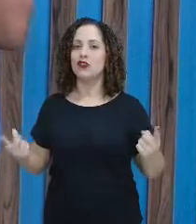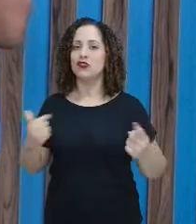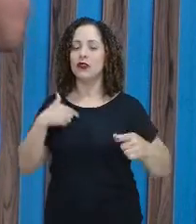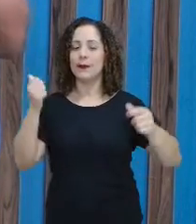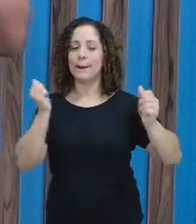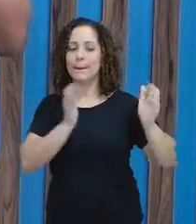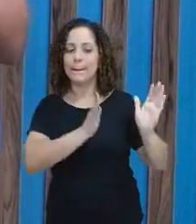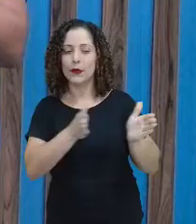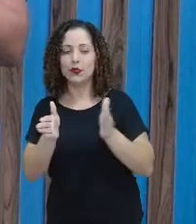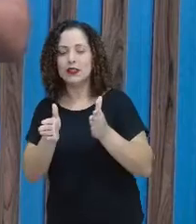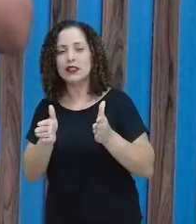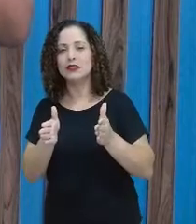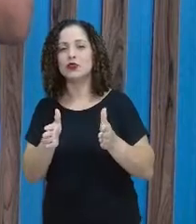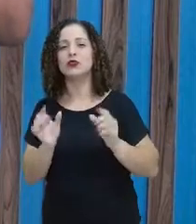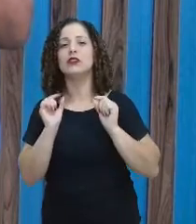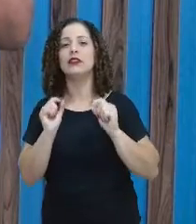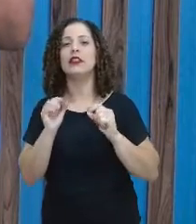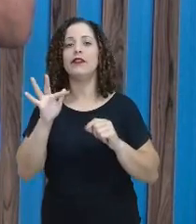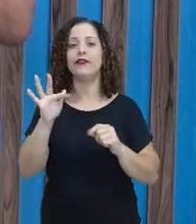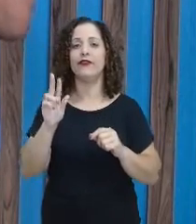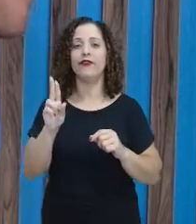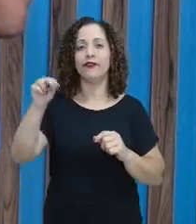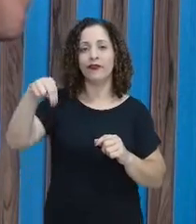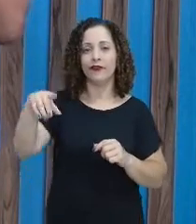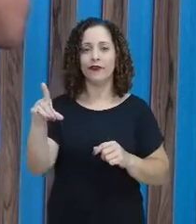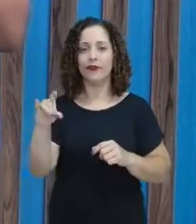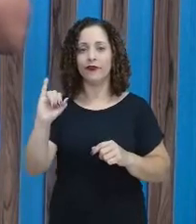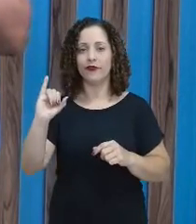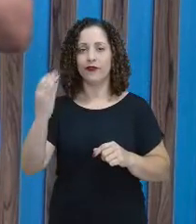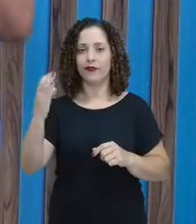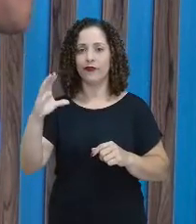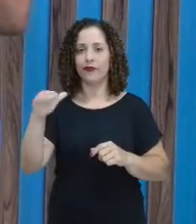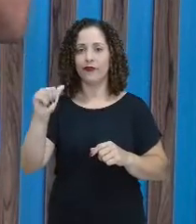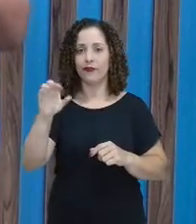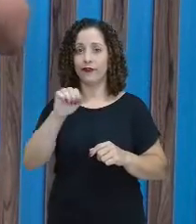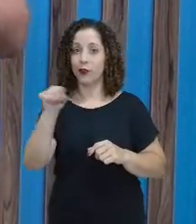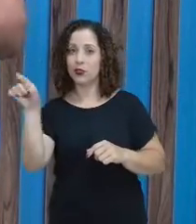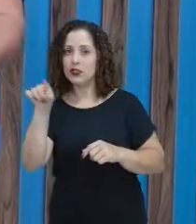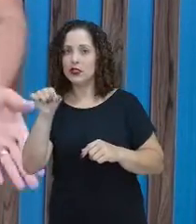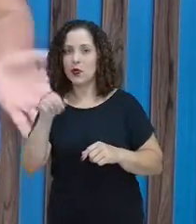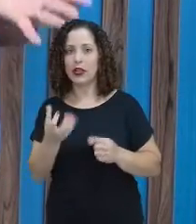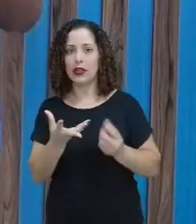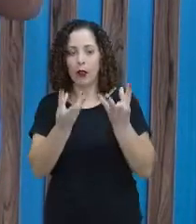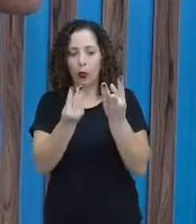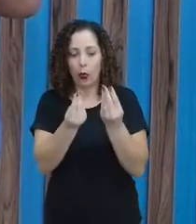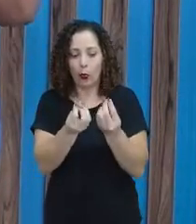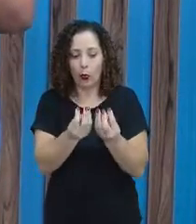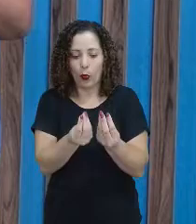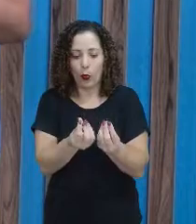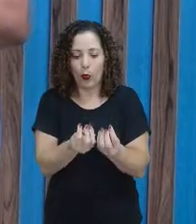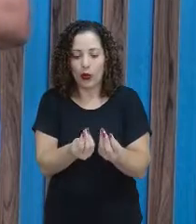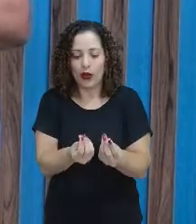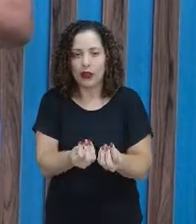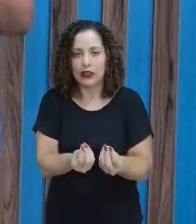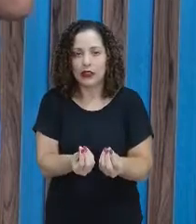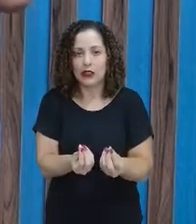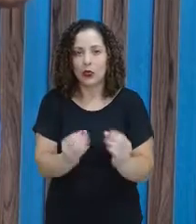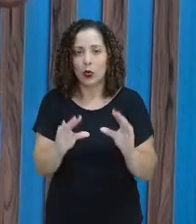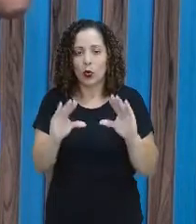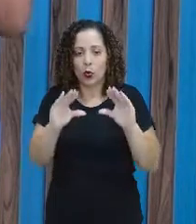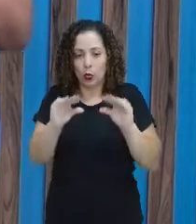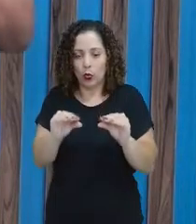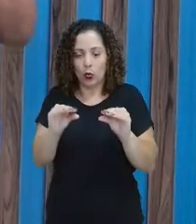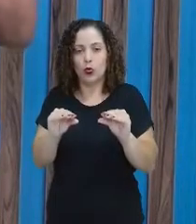processo de fundição, ele vai se transformar em uma matéria líquida e, ao resfriar,